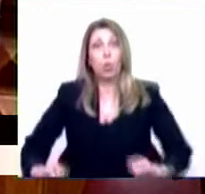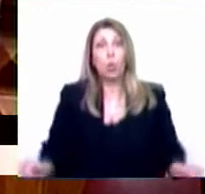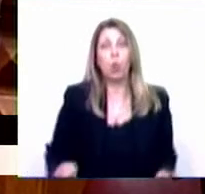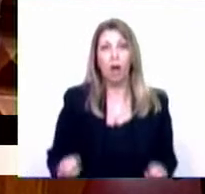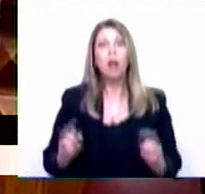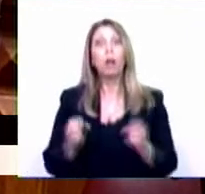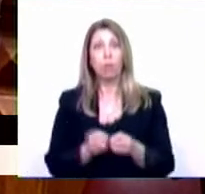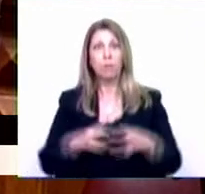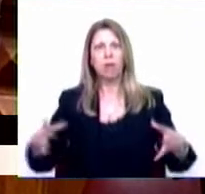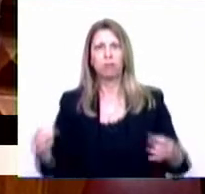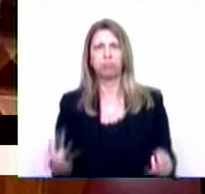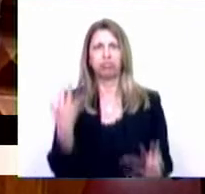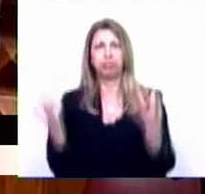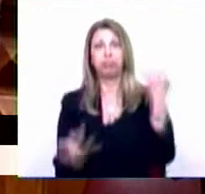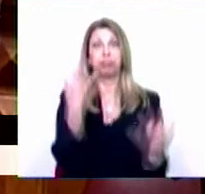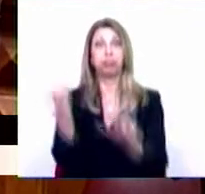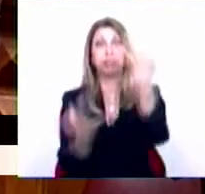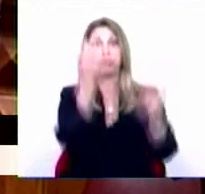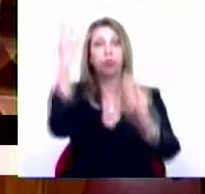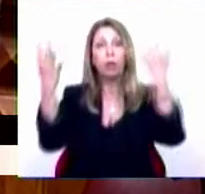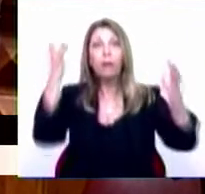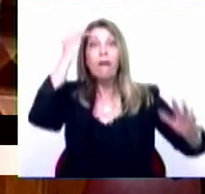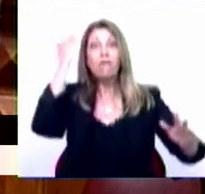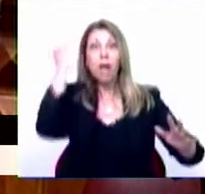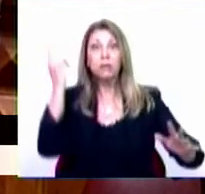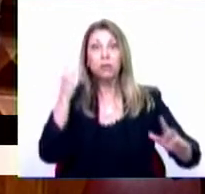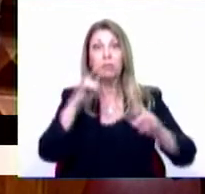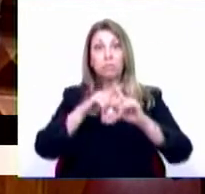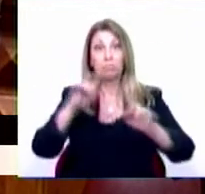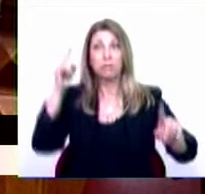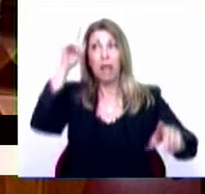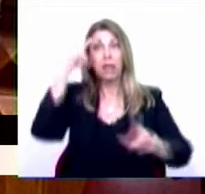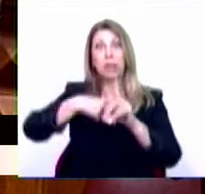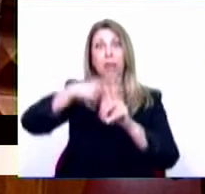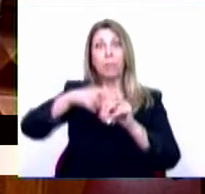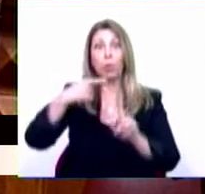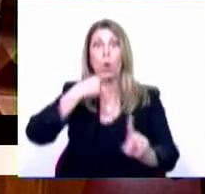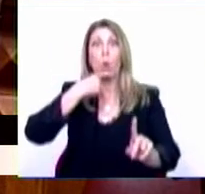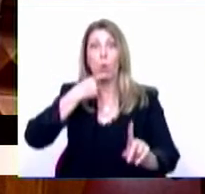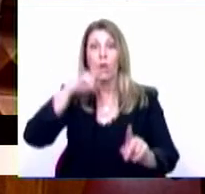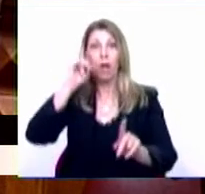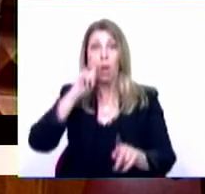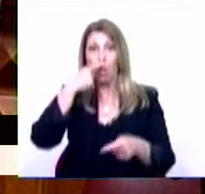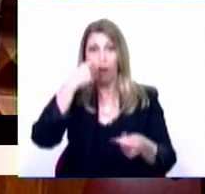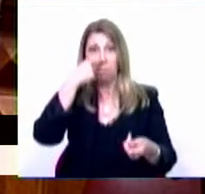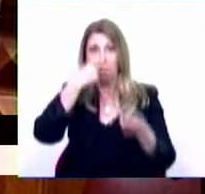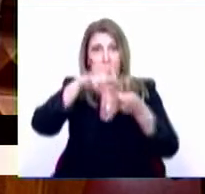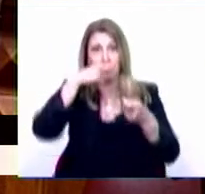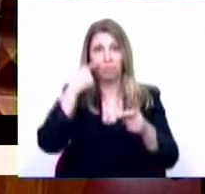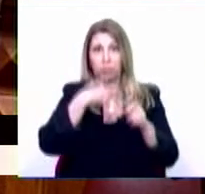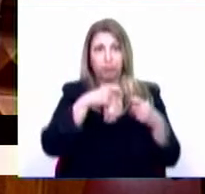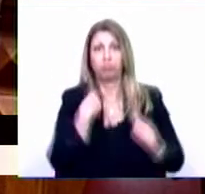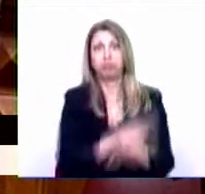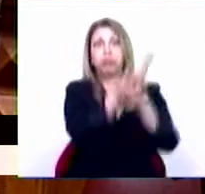dos matagais, autênticos barris de pólvora que as altas temperaturas e a baixa umidade potenciam. A floresta de uso